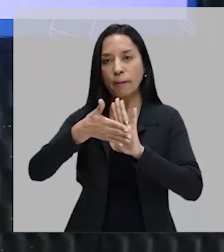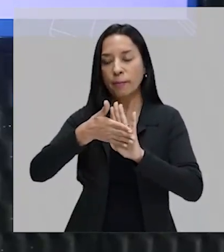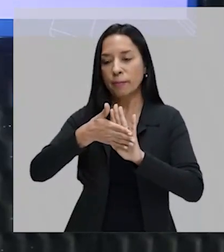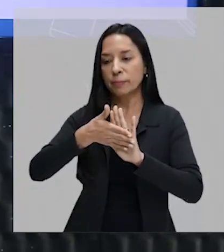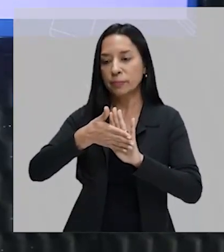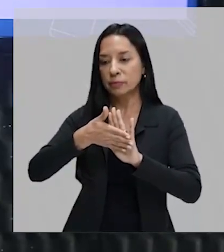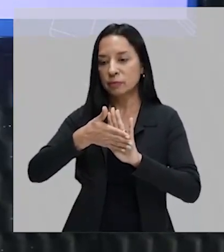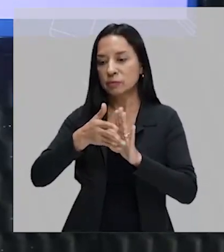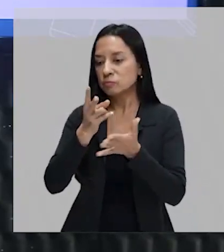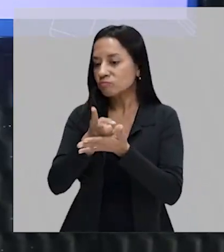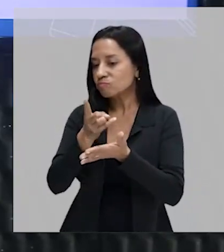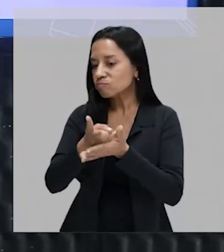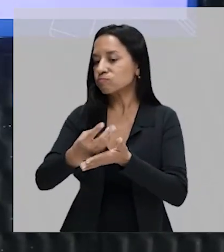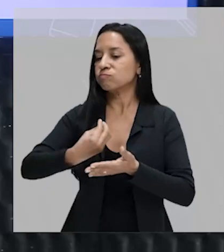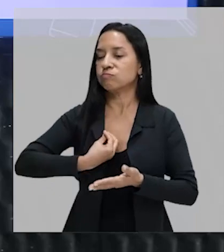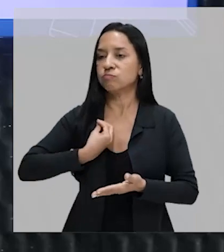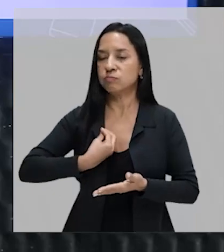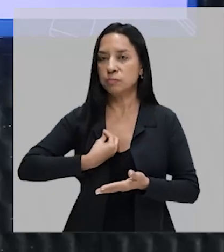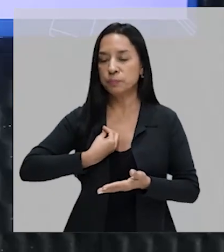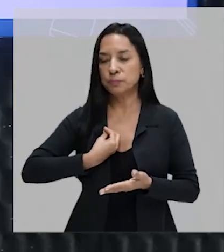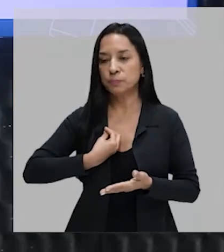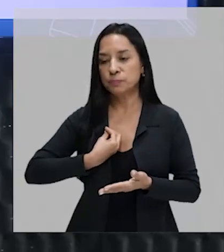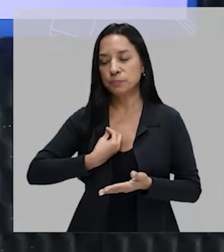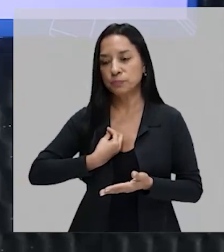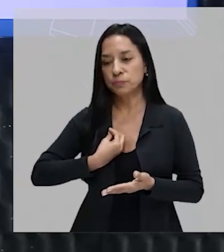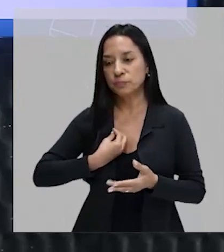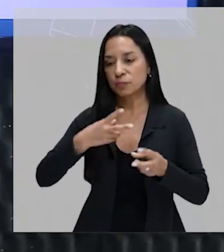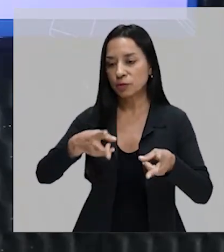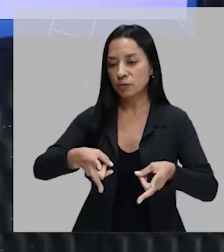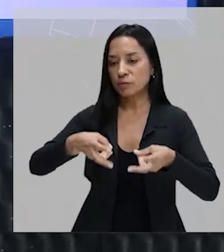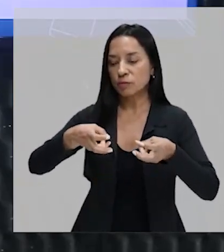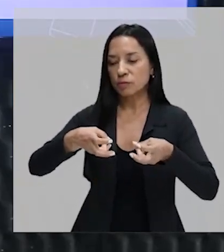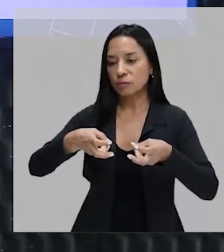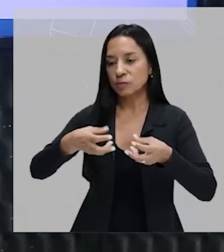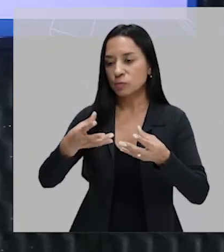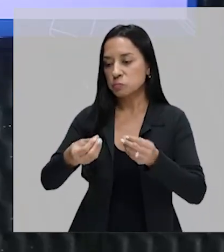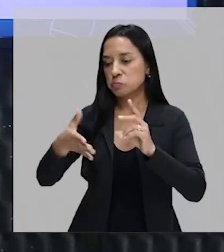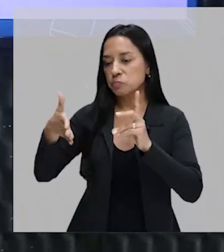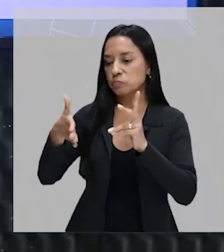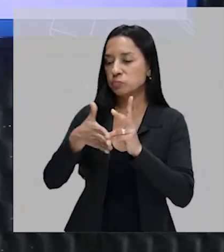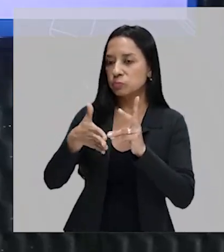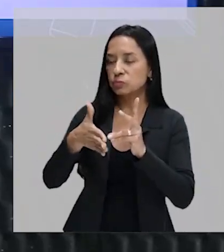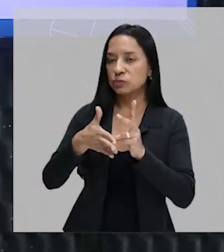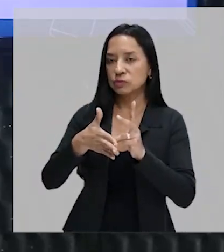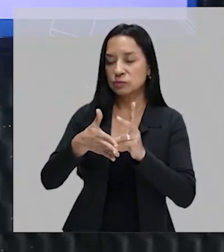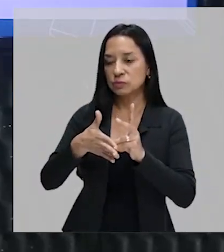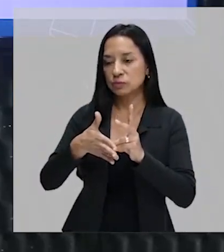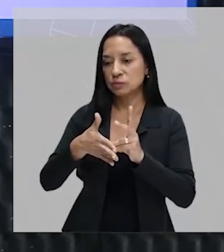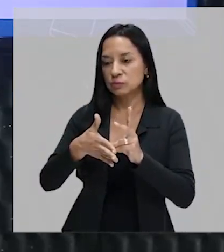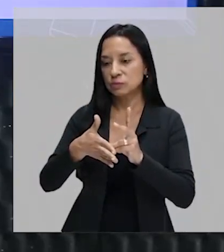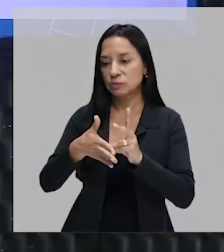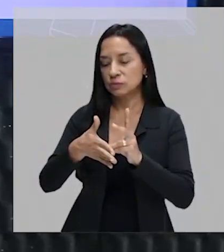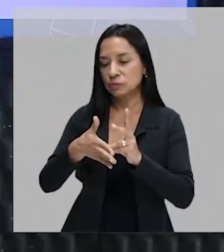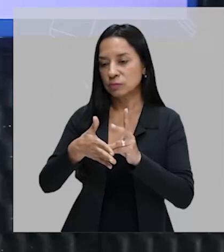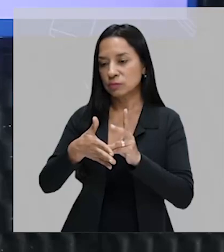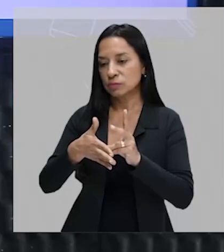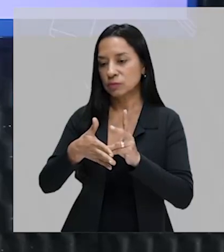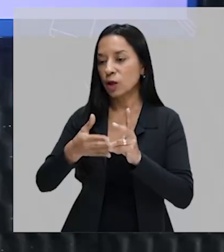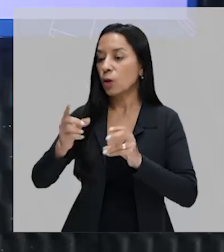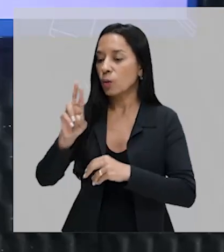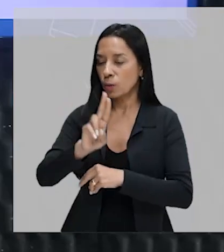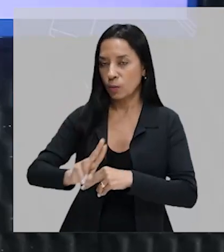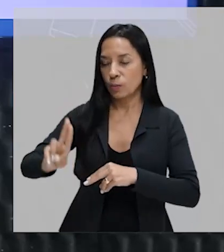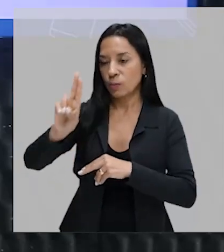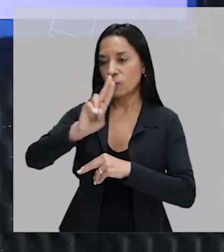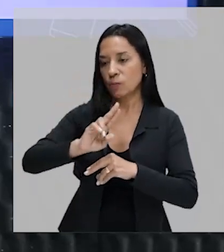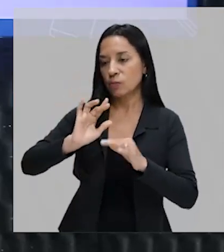vão se fazer presente. Observe que muitos desses índios estão, inclusive, nas redes sociais,